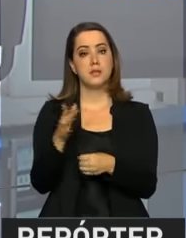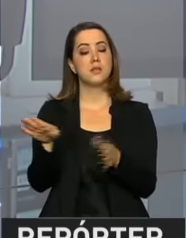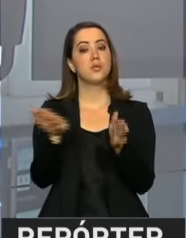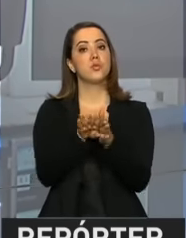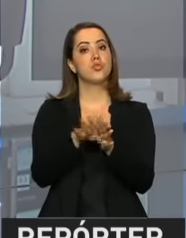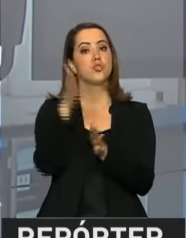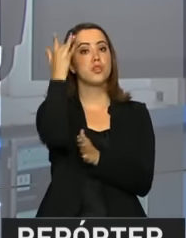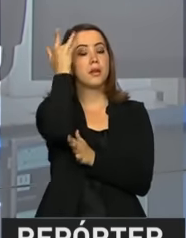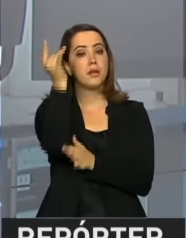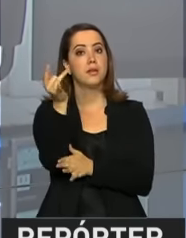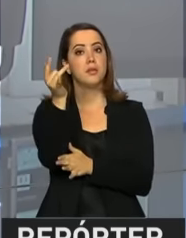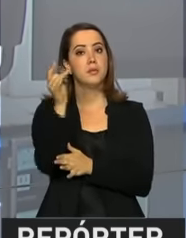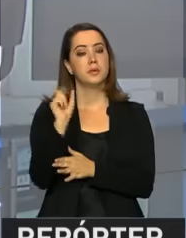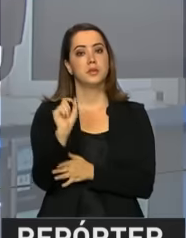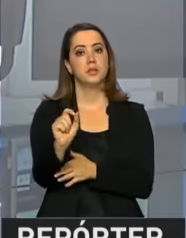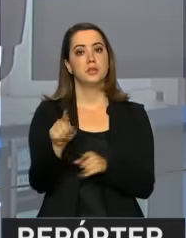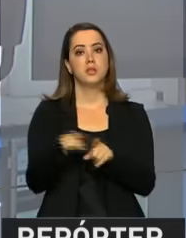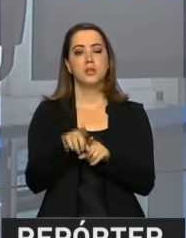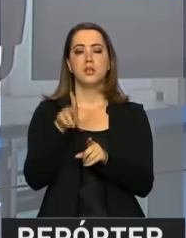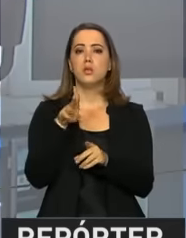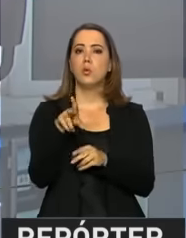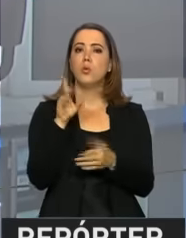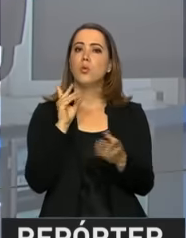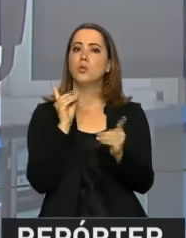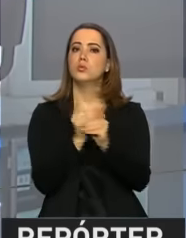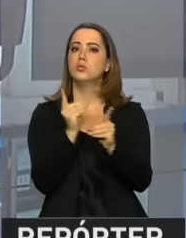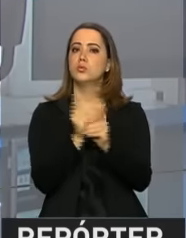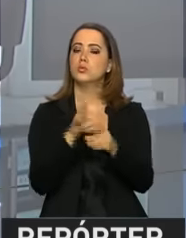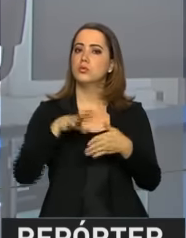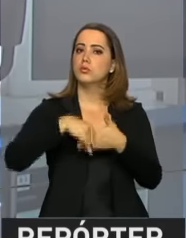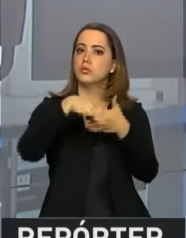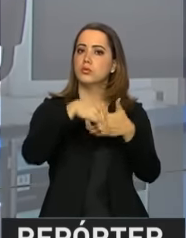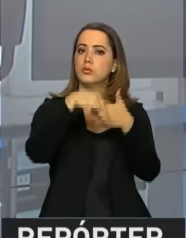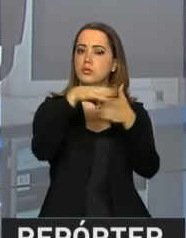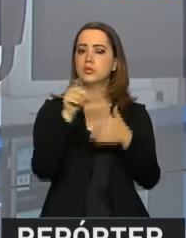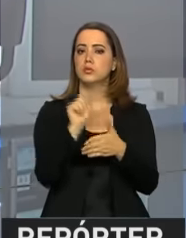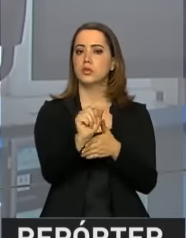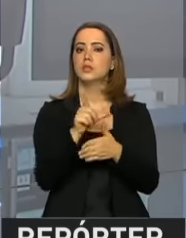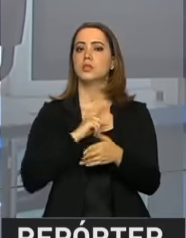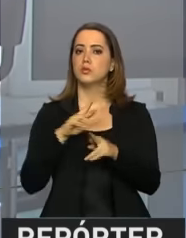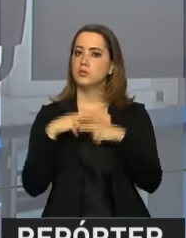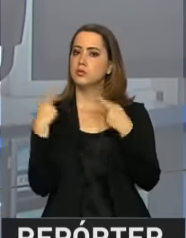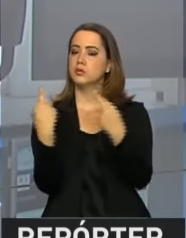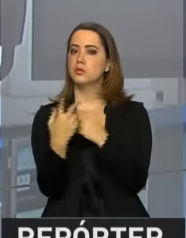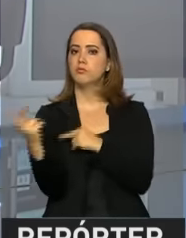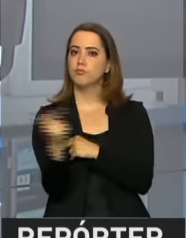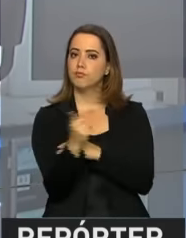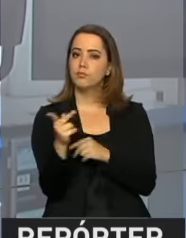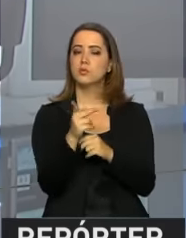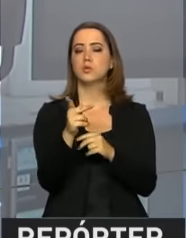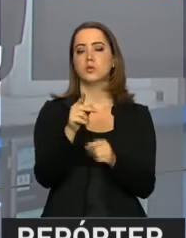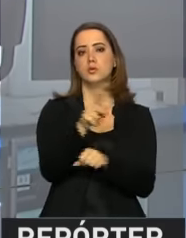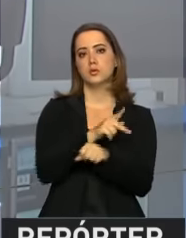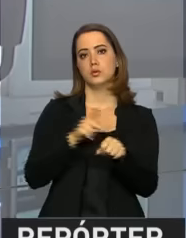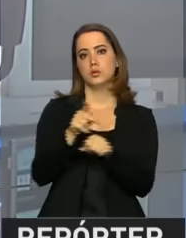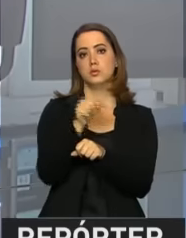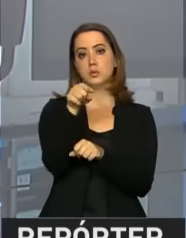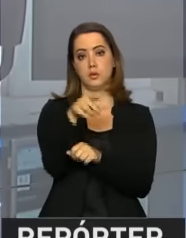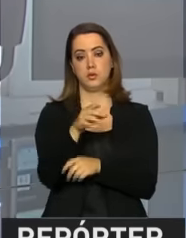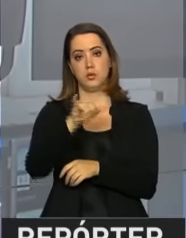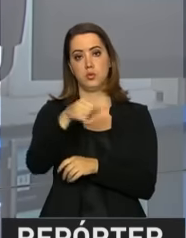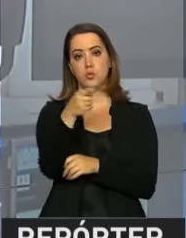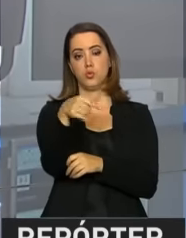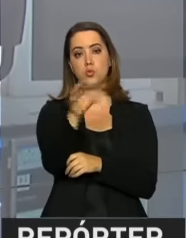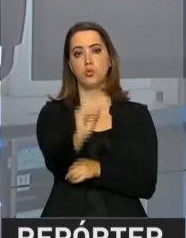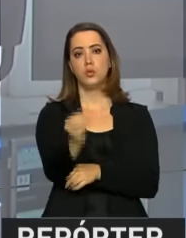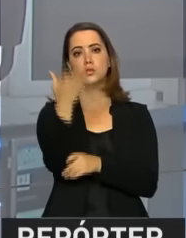aproveitou o encontro dos líderes mundiais para fazer reuniões bilaterais com chefes de Estado e de governo. Quem conta pra gente é o repórter